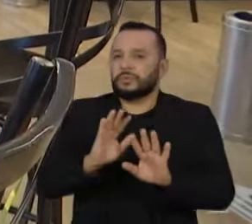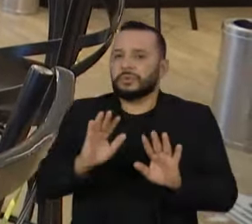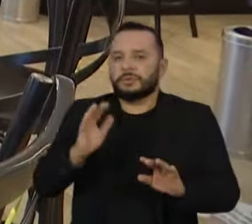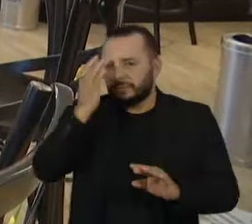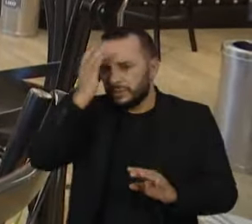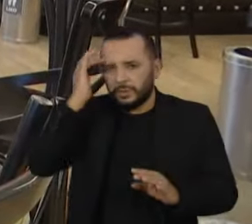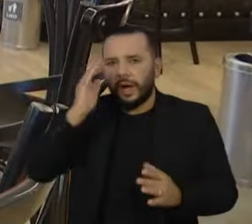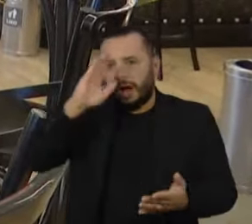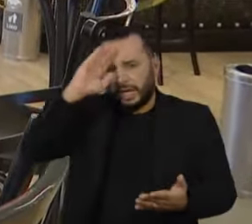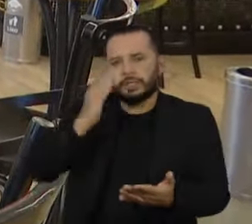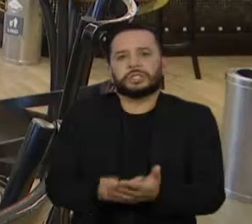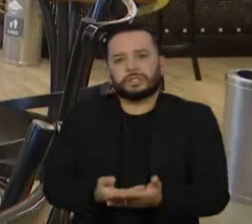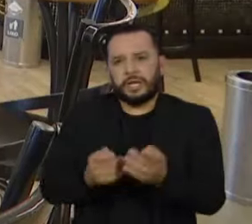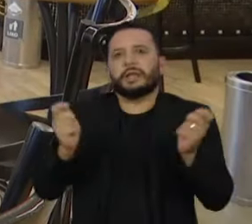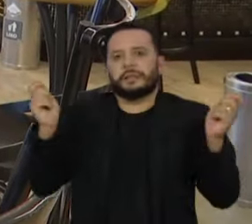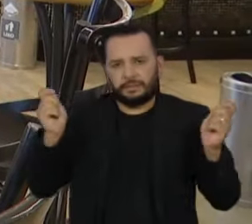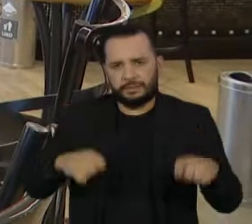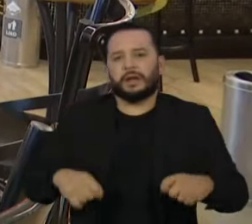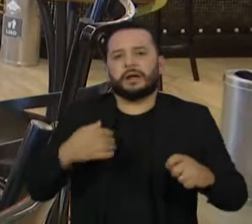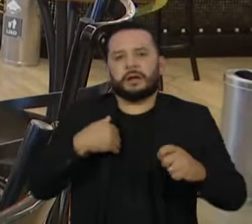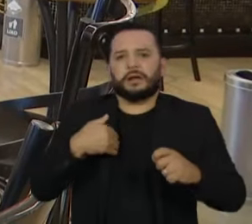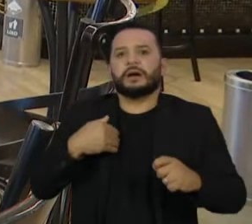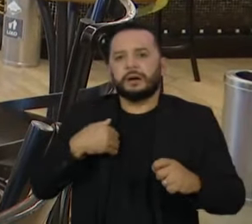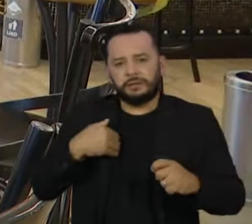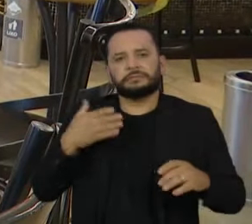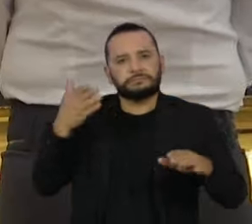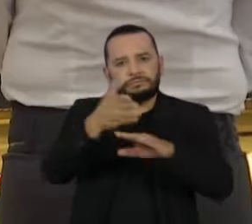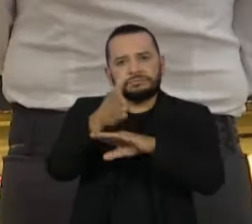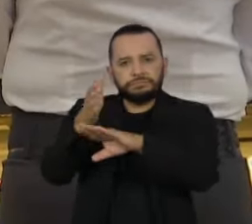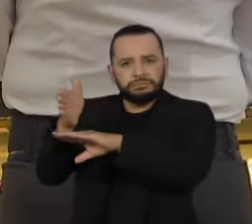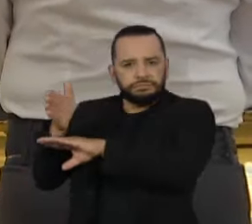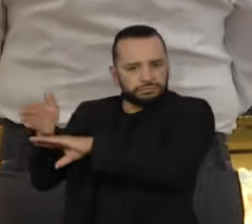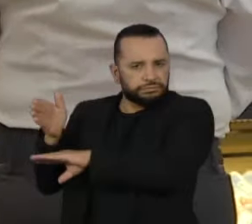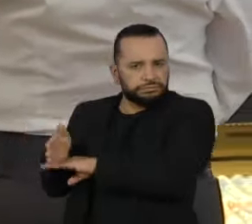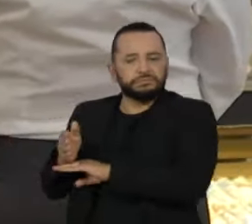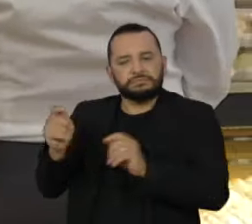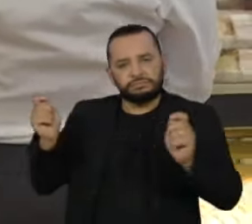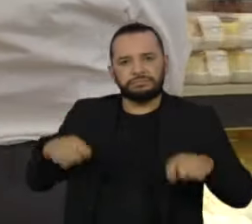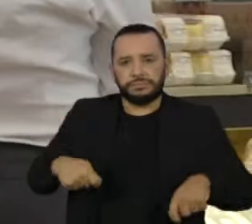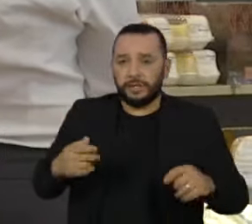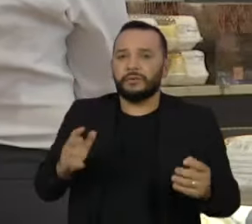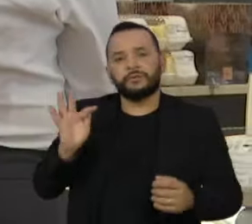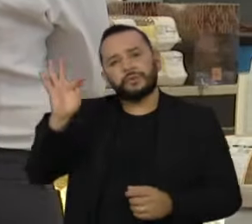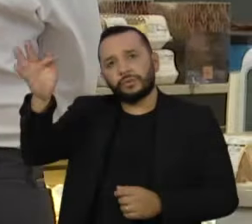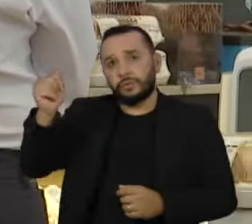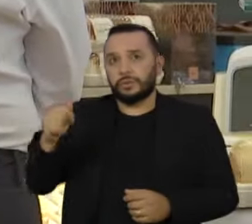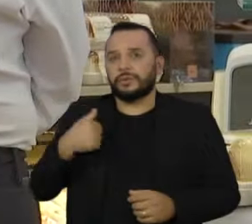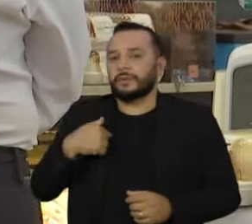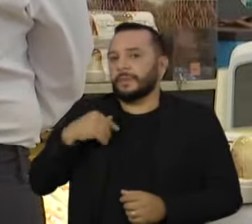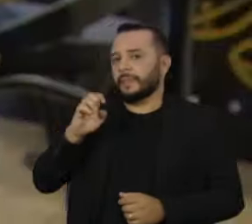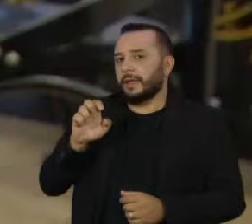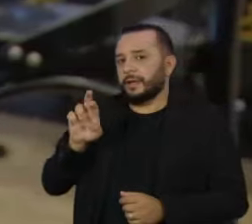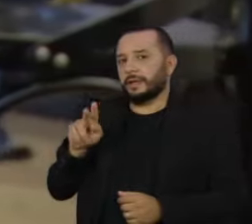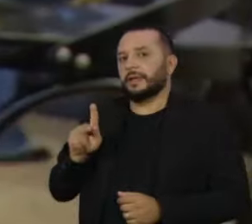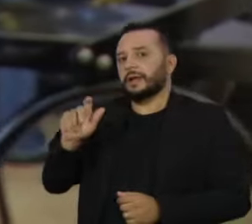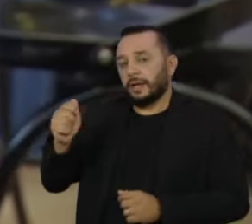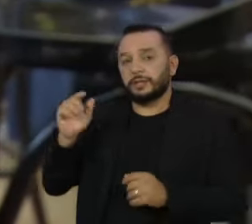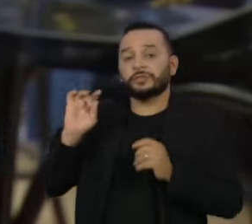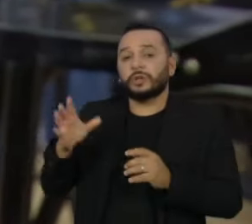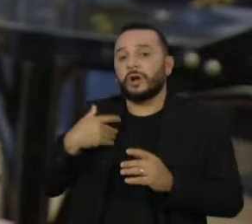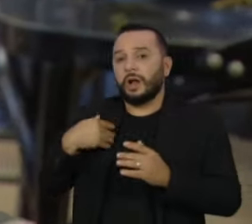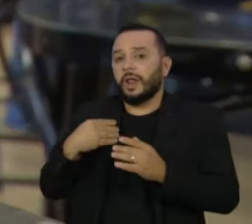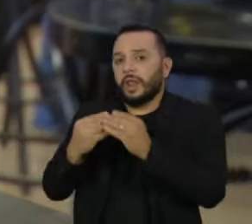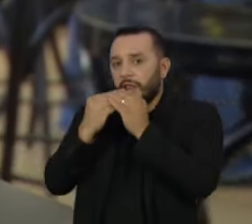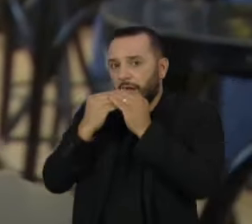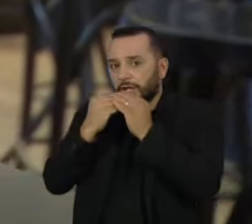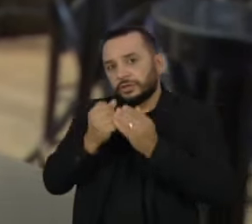confiante que pode sair, que realmente pode andar nas ruas com segurança. Para a Érica, que veio só pegar um lanche para levar, sentar à mesa